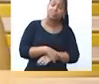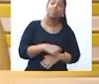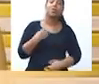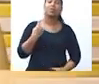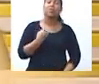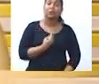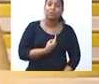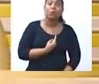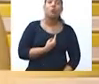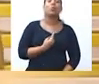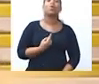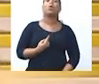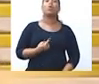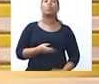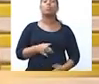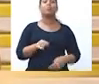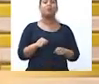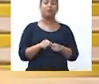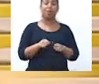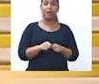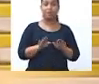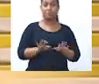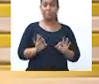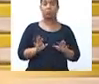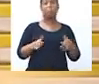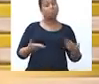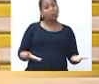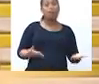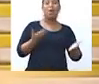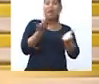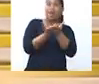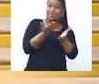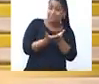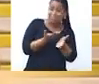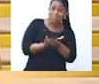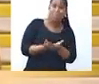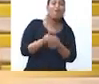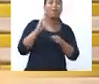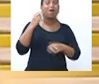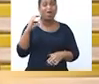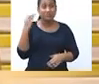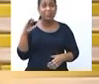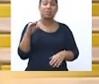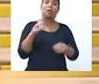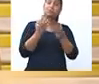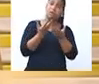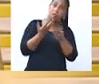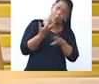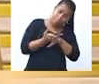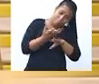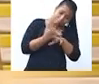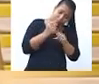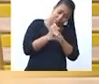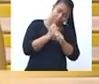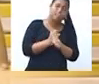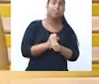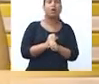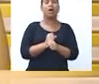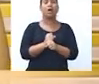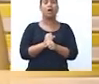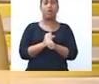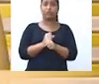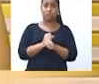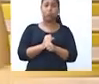gente provavelmente não vai sair do lugar. Então, a escola, a ciência, a matemática, as ciências exatas, as